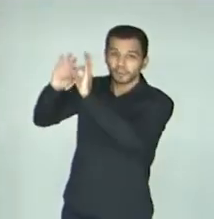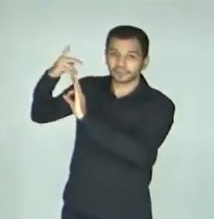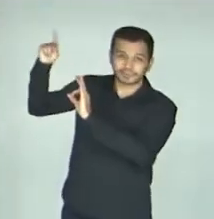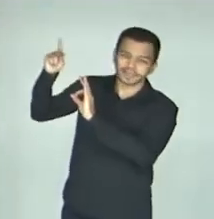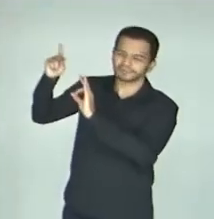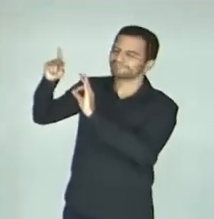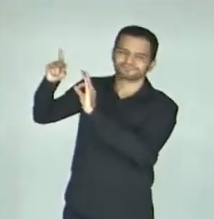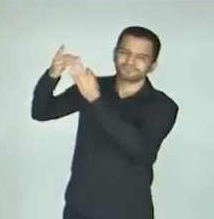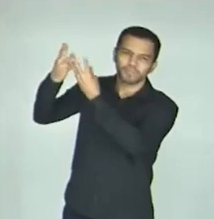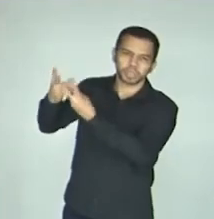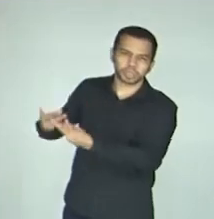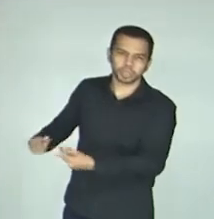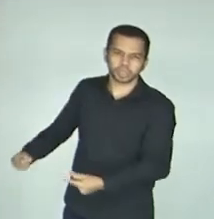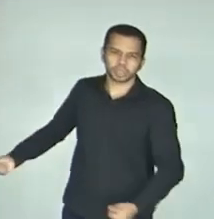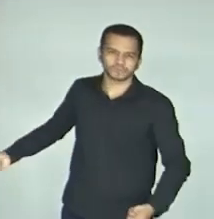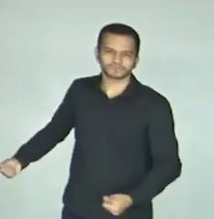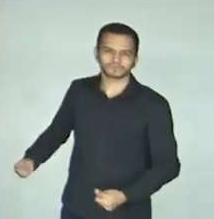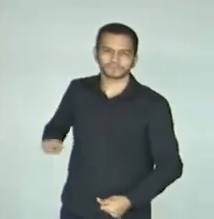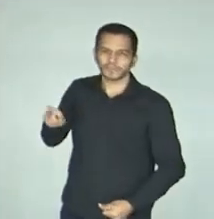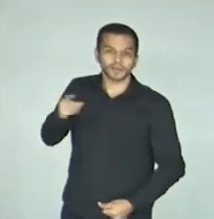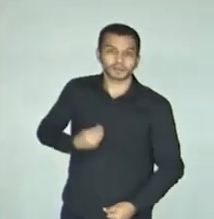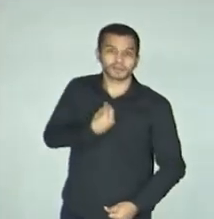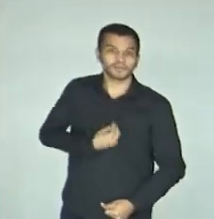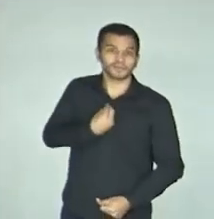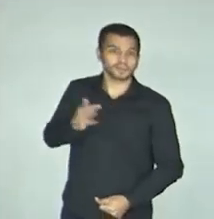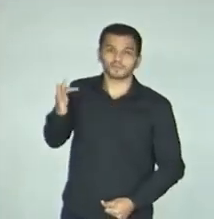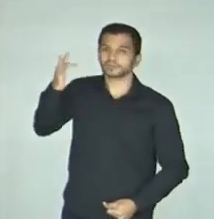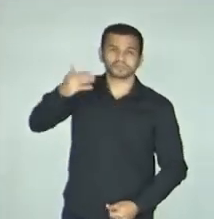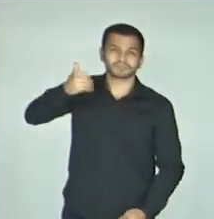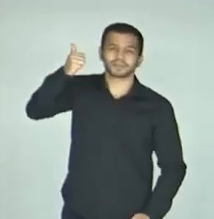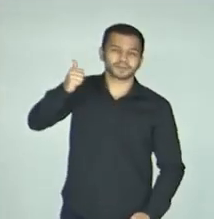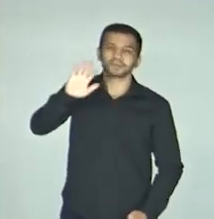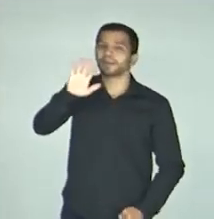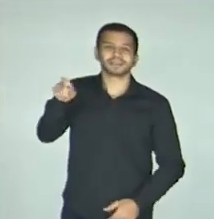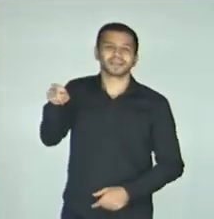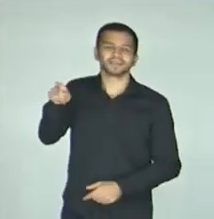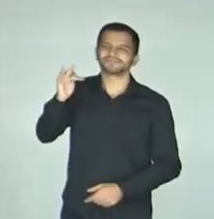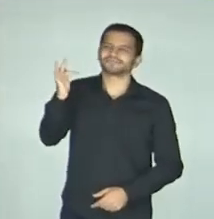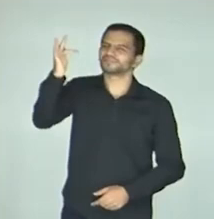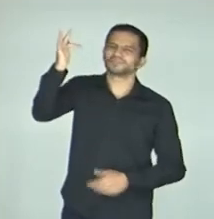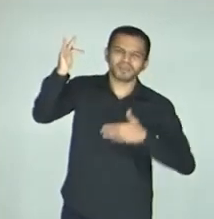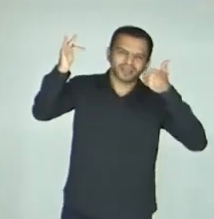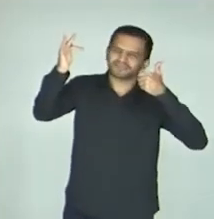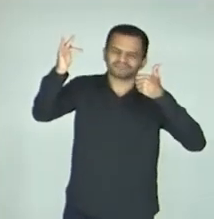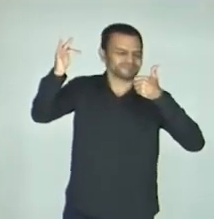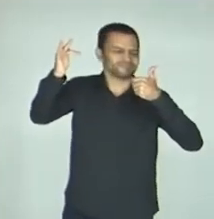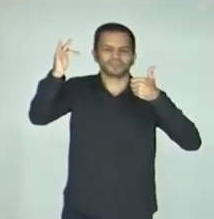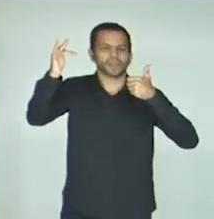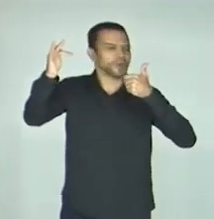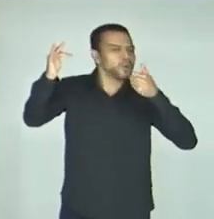lote Uma Vida tremenda pela frente mas colocou tudo a perder e com uma precisão em viajar viu e você